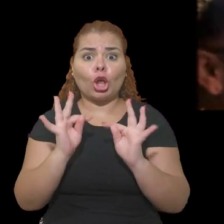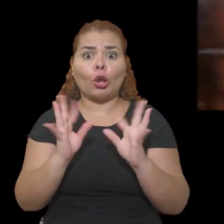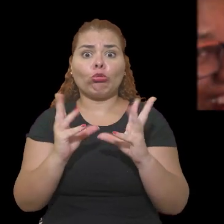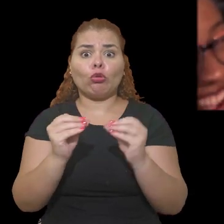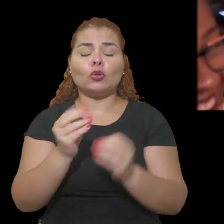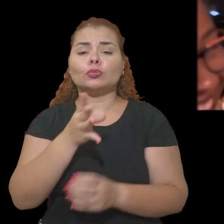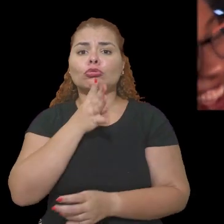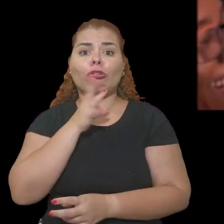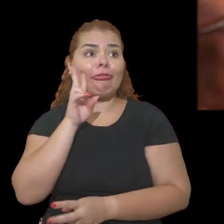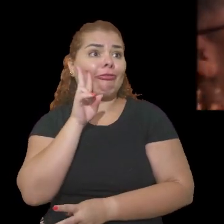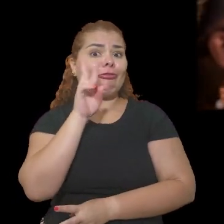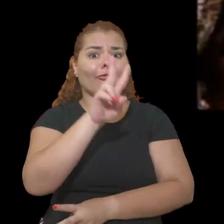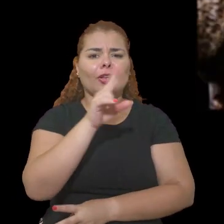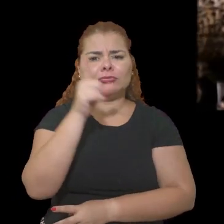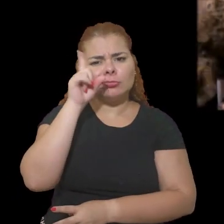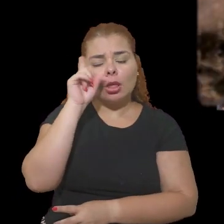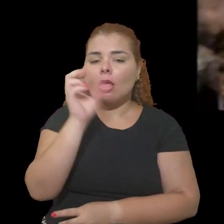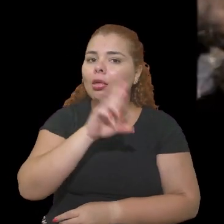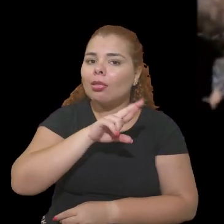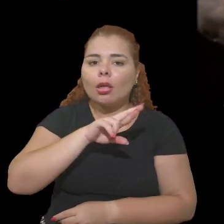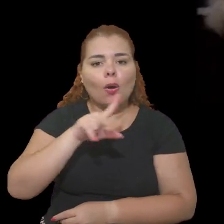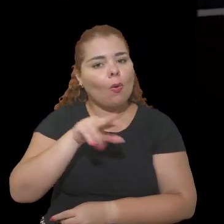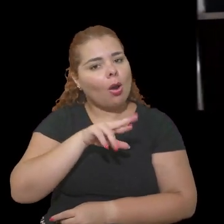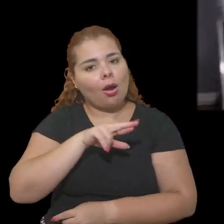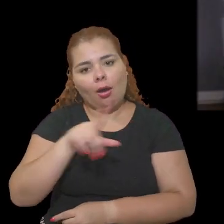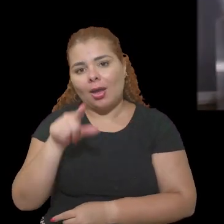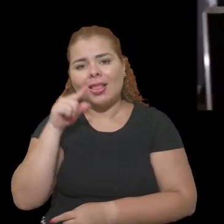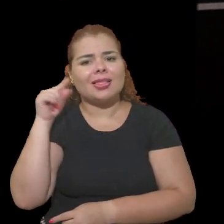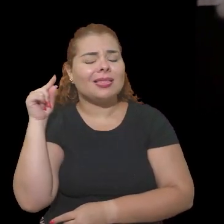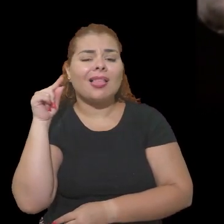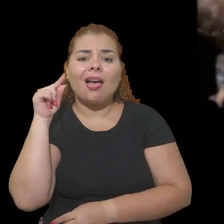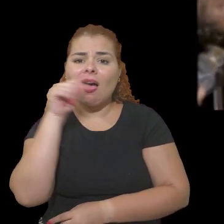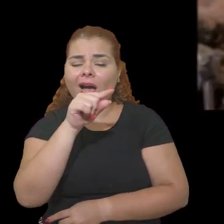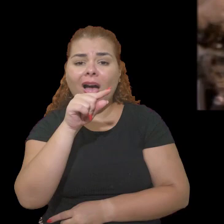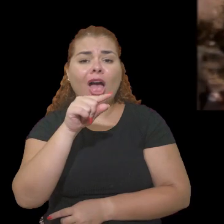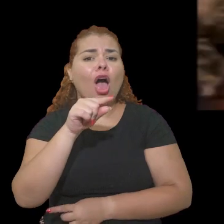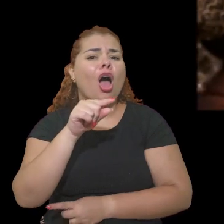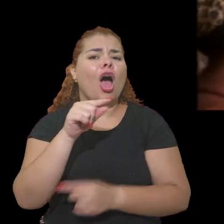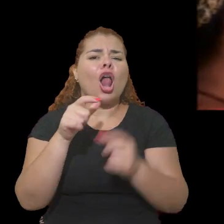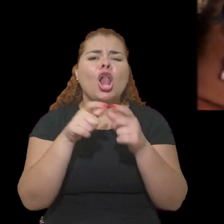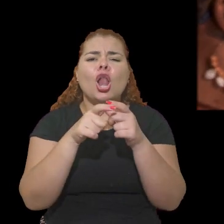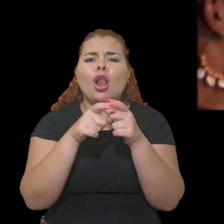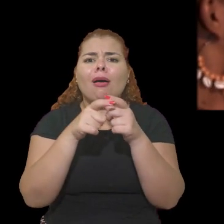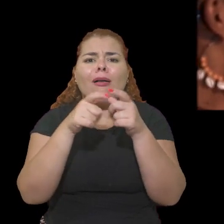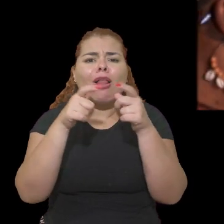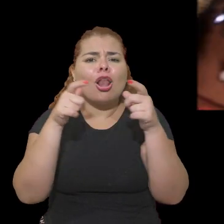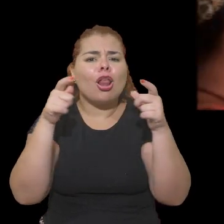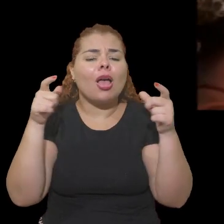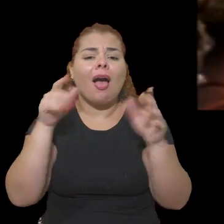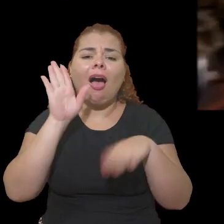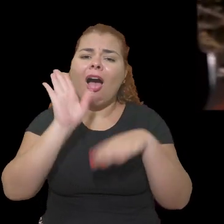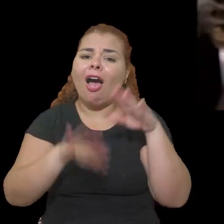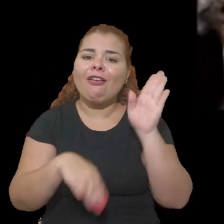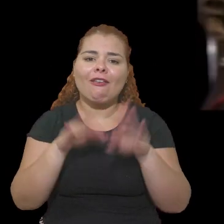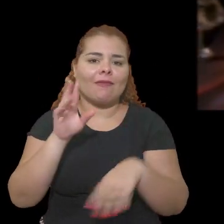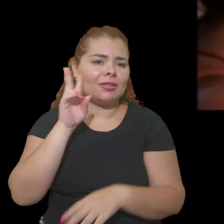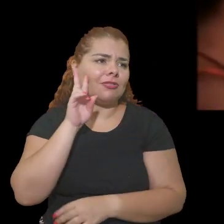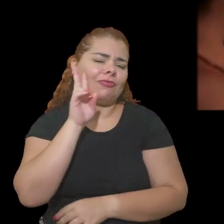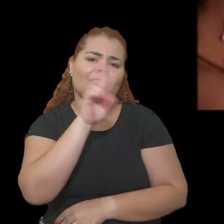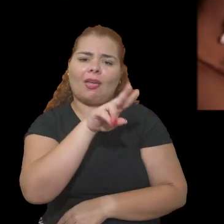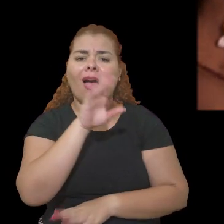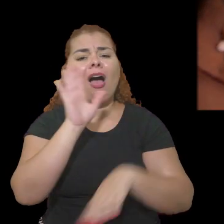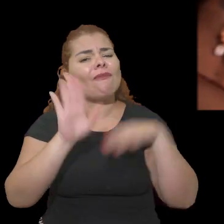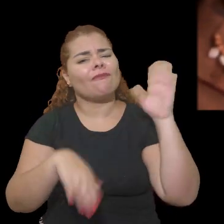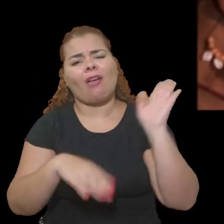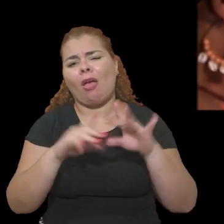as outras pessoas morassem nas outras casas. Não é assim, gente. Capão Redondo é uma cidade gigante, de vez em quando a gente vê